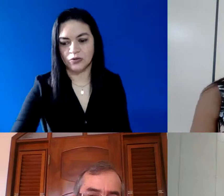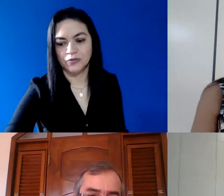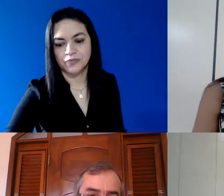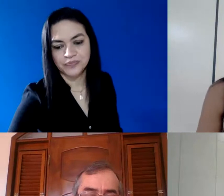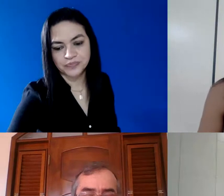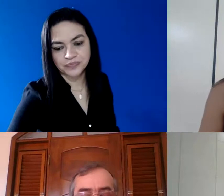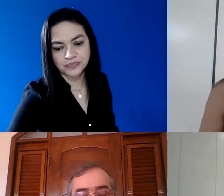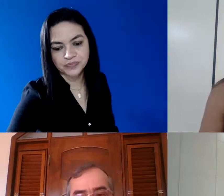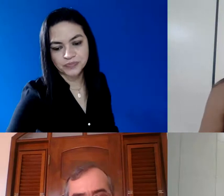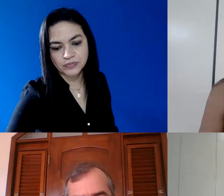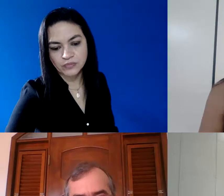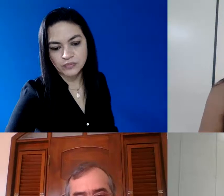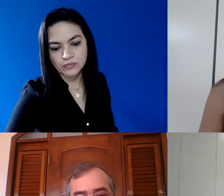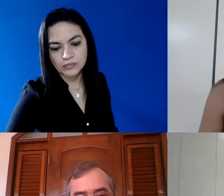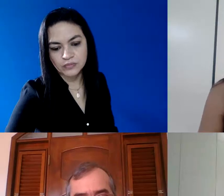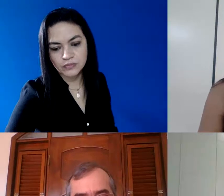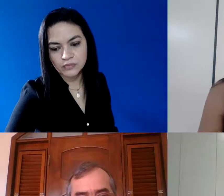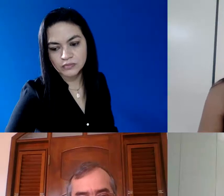abraço.